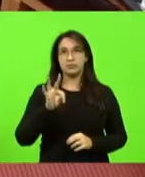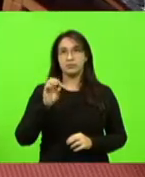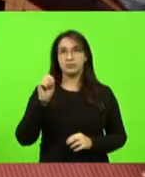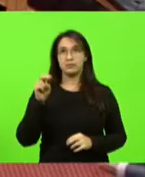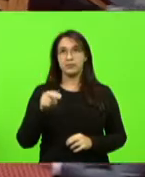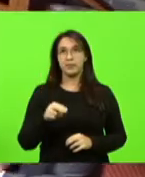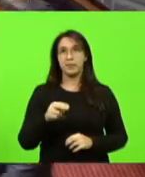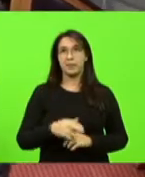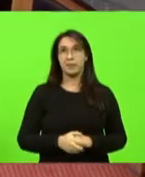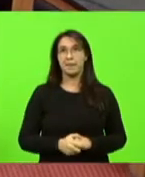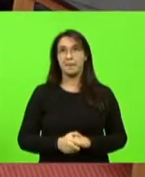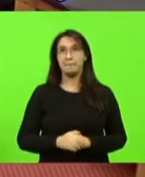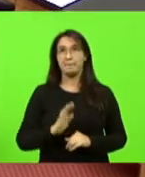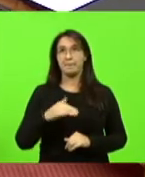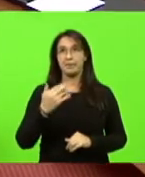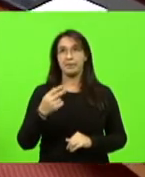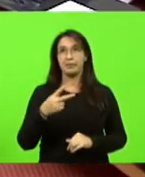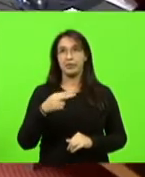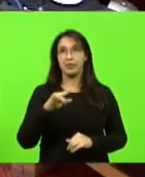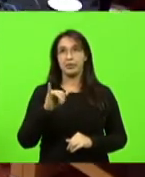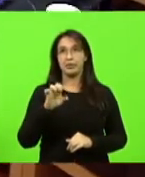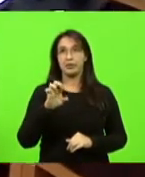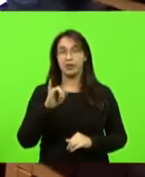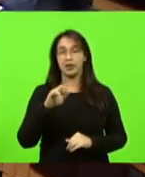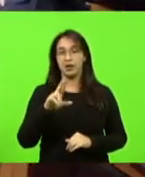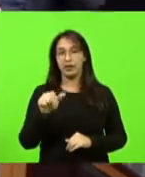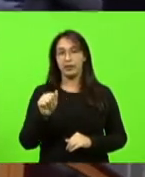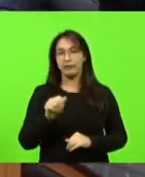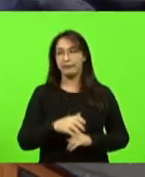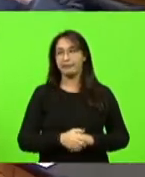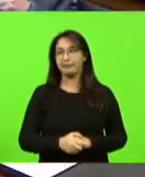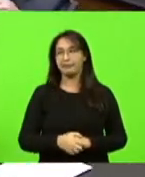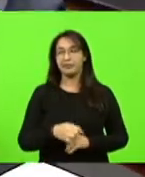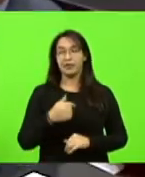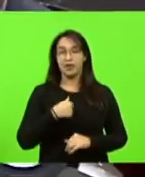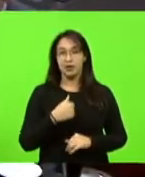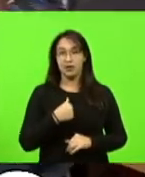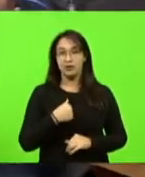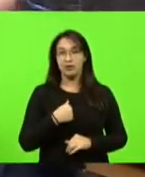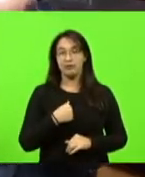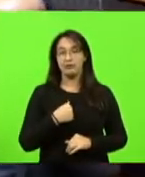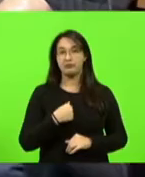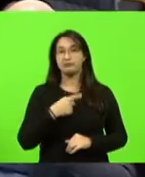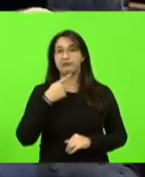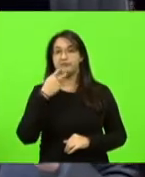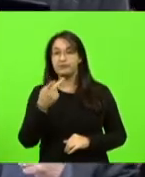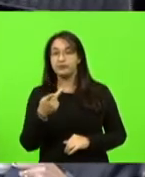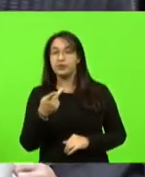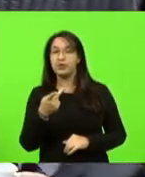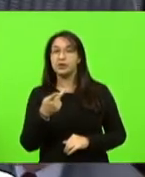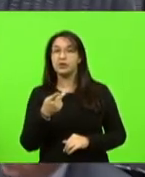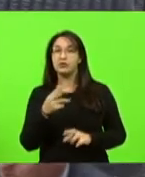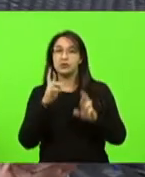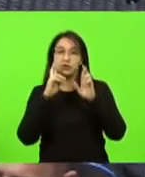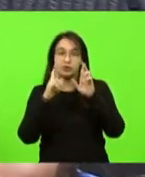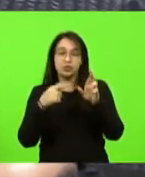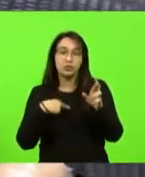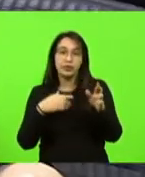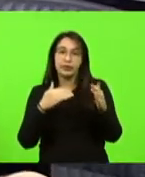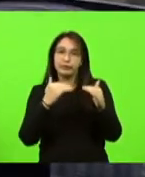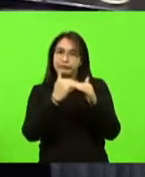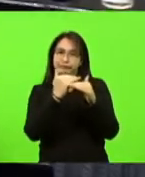sequência, deputado Marcos Vieira. Eu tomo a liberdade aqui, com todo o respeito, de discordar